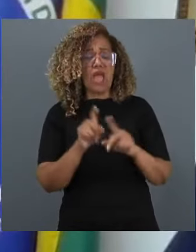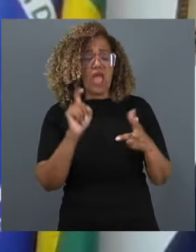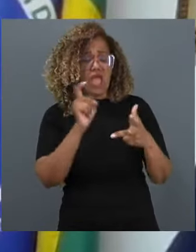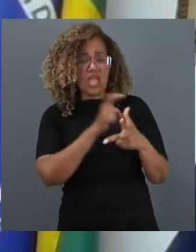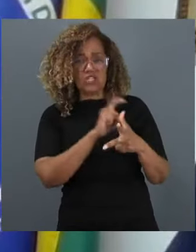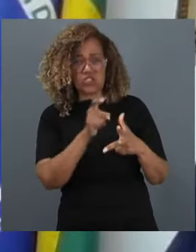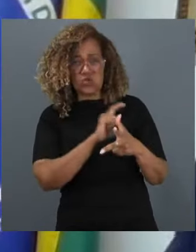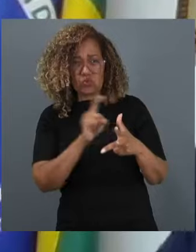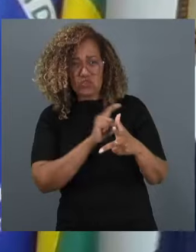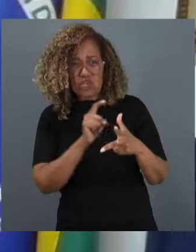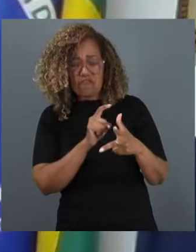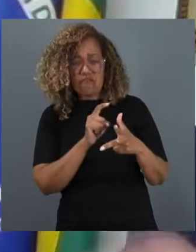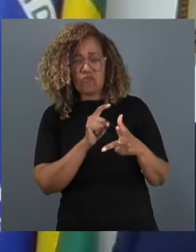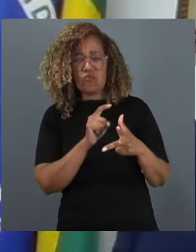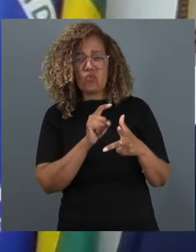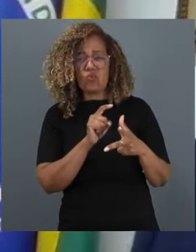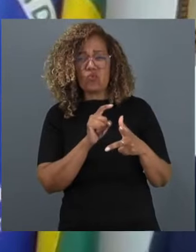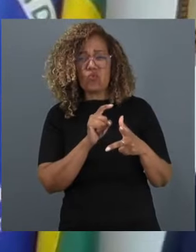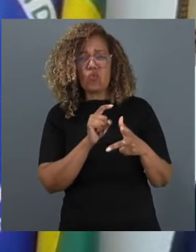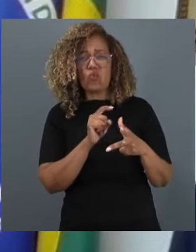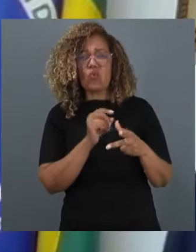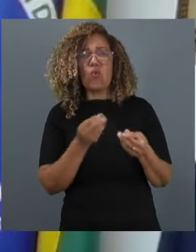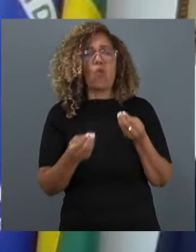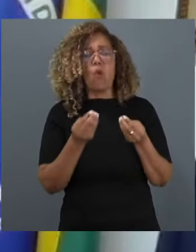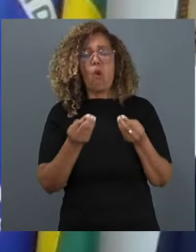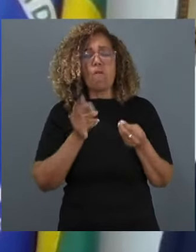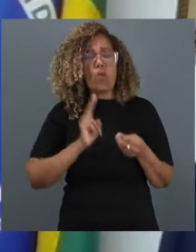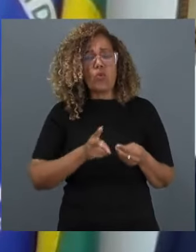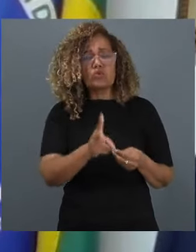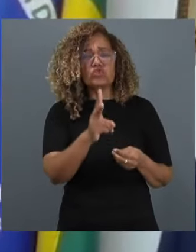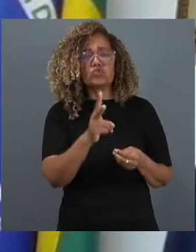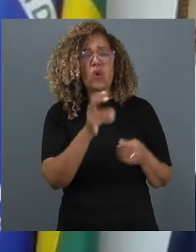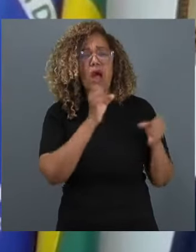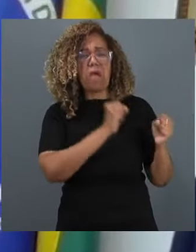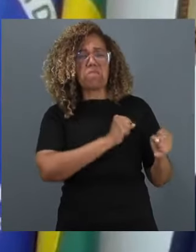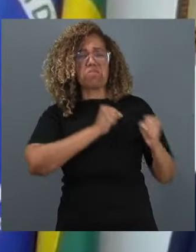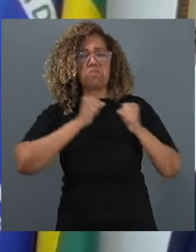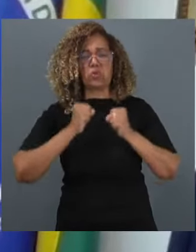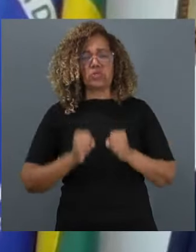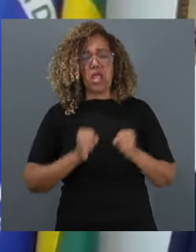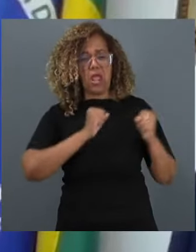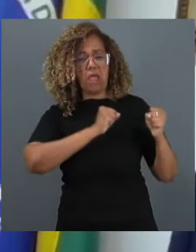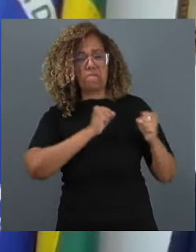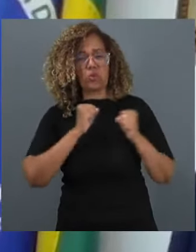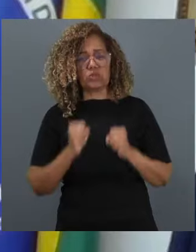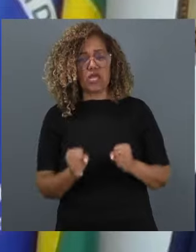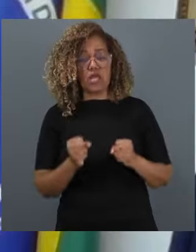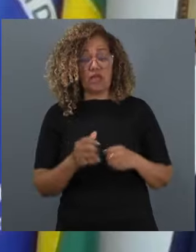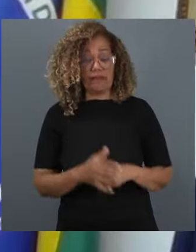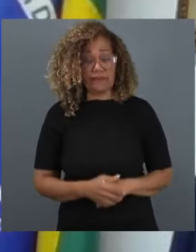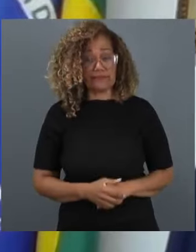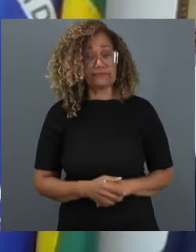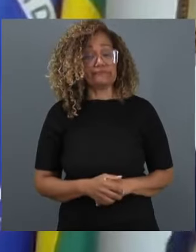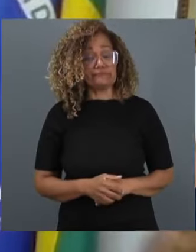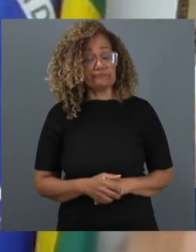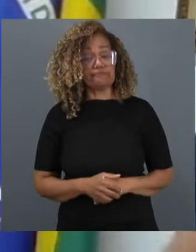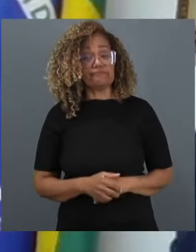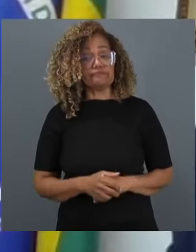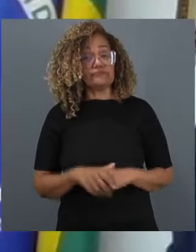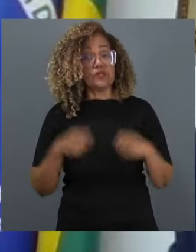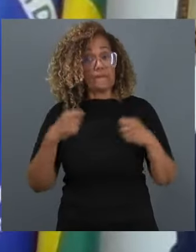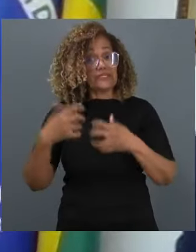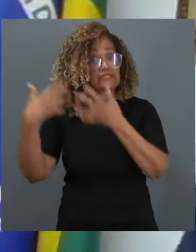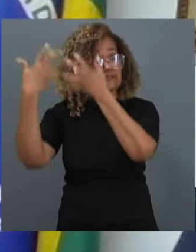já pensando no que fazer para continuar no poder, né? Então, isso evita que você